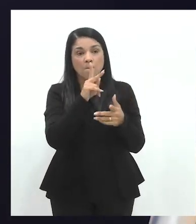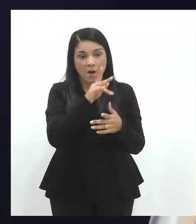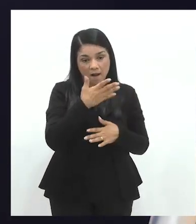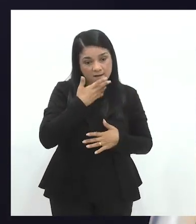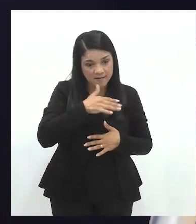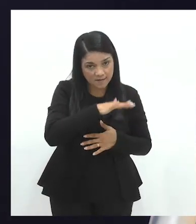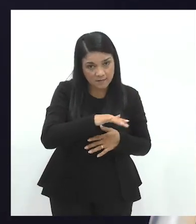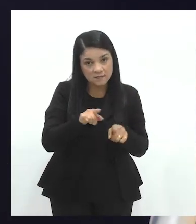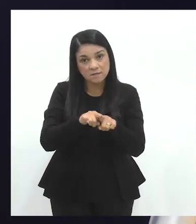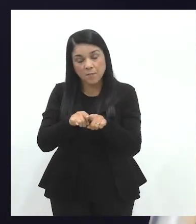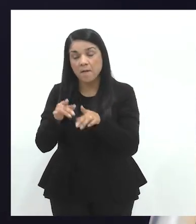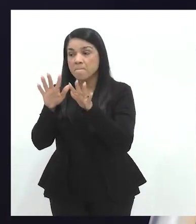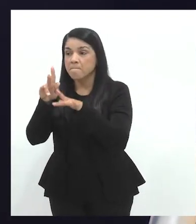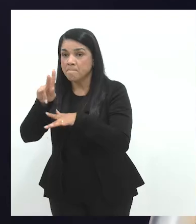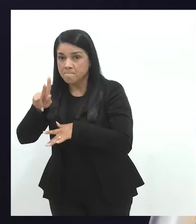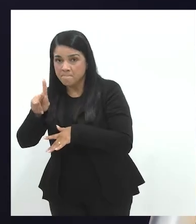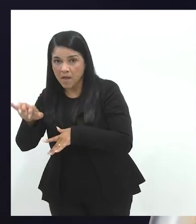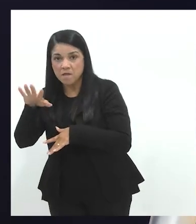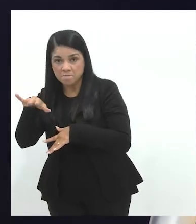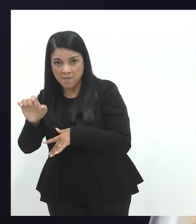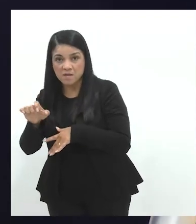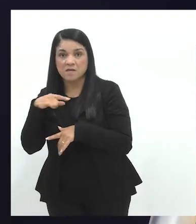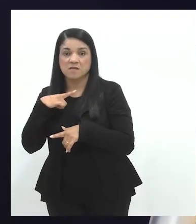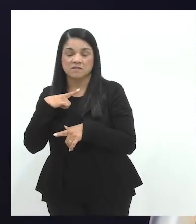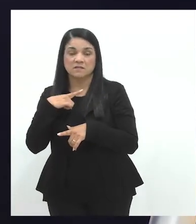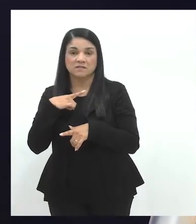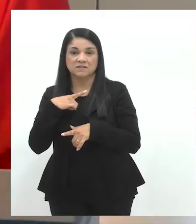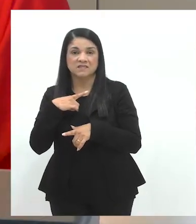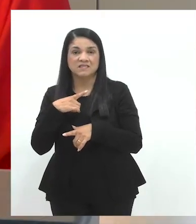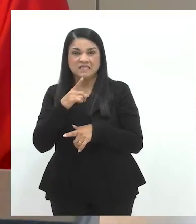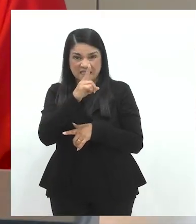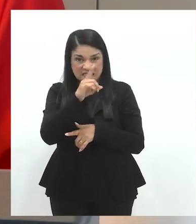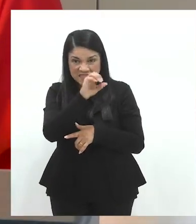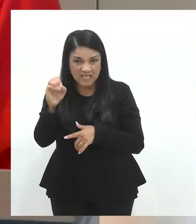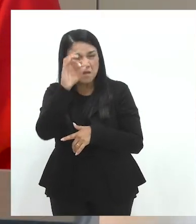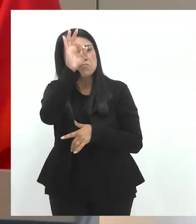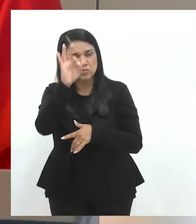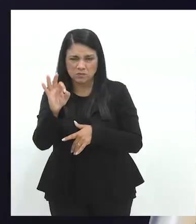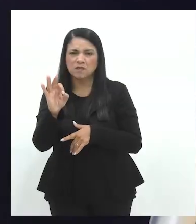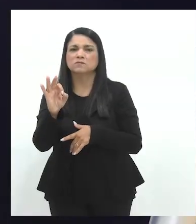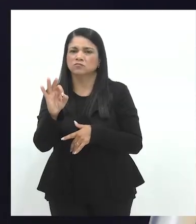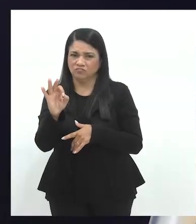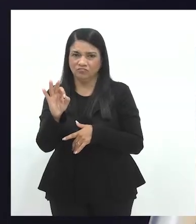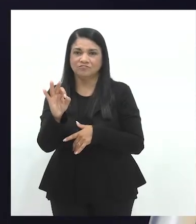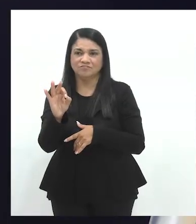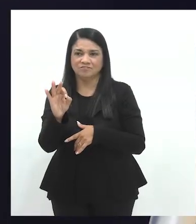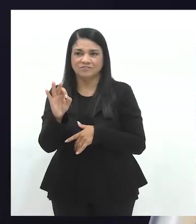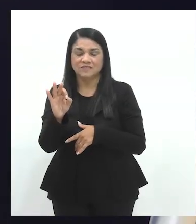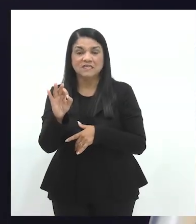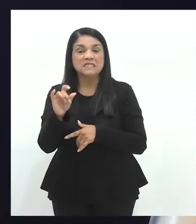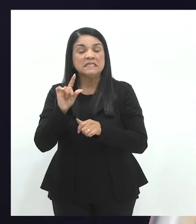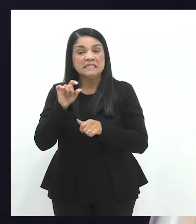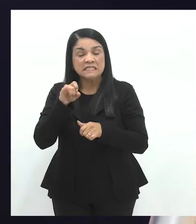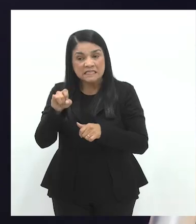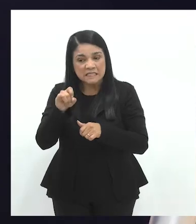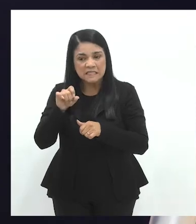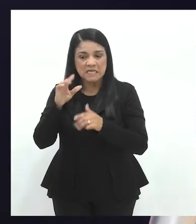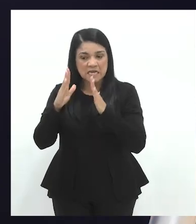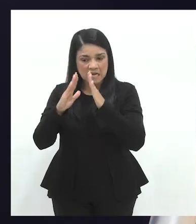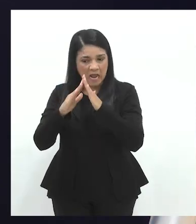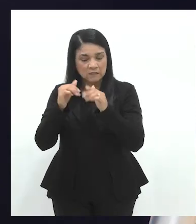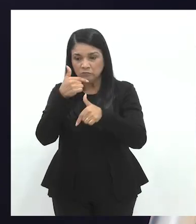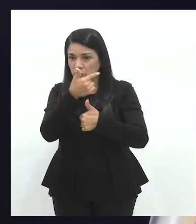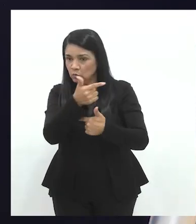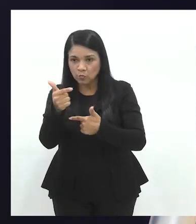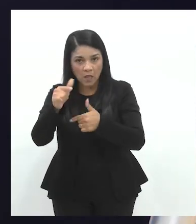com os pais. Ah, que legal. Na Que minha legal. intervenção também, Isso 100% dos casos. 100% dos casos. Porque se não mudar em casa, se